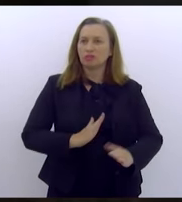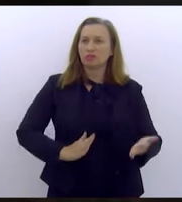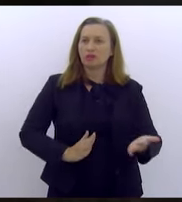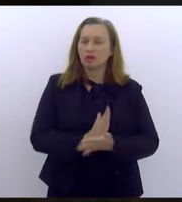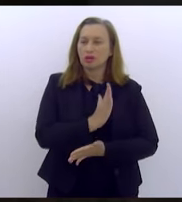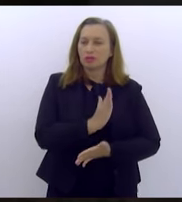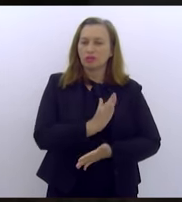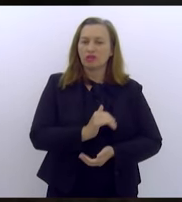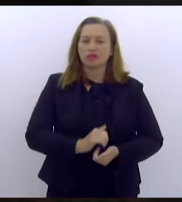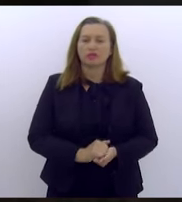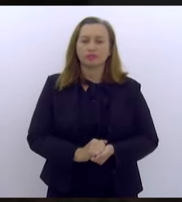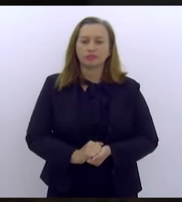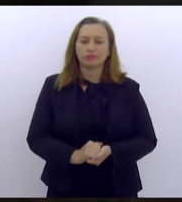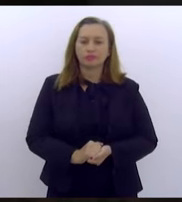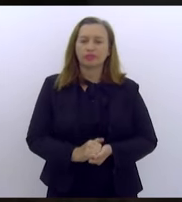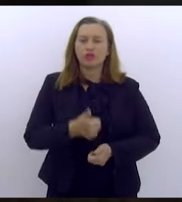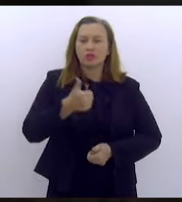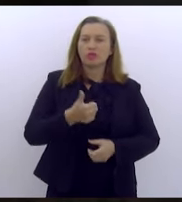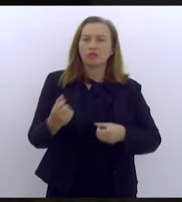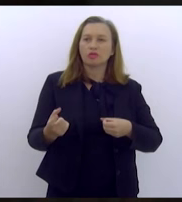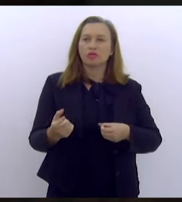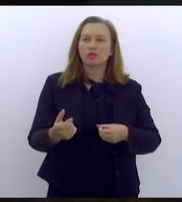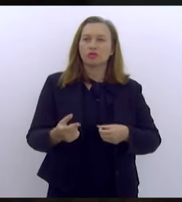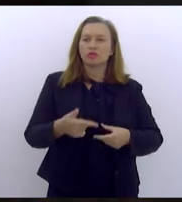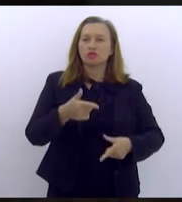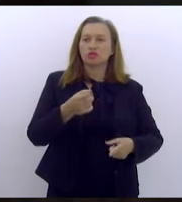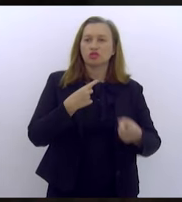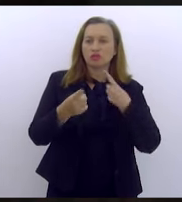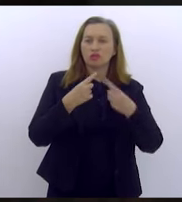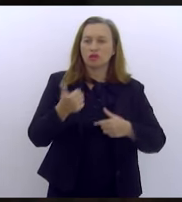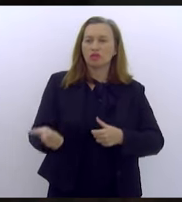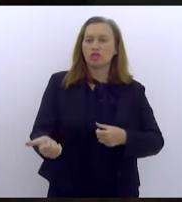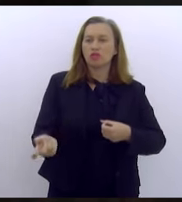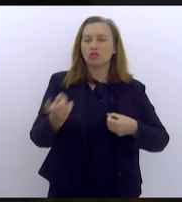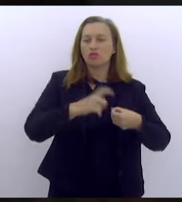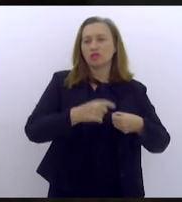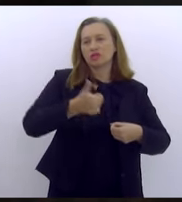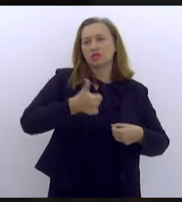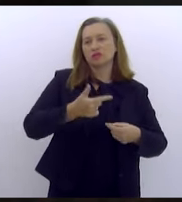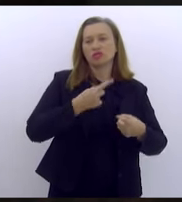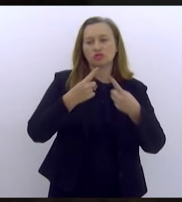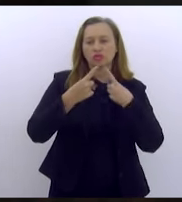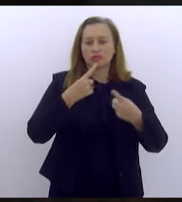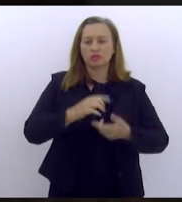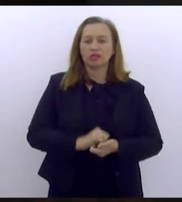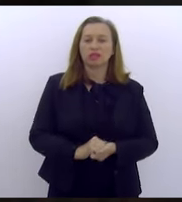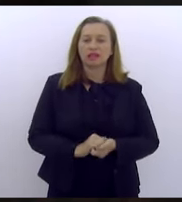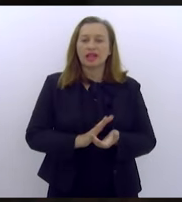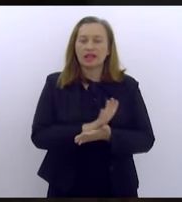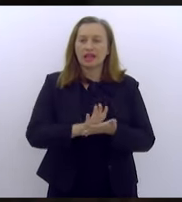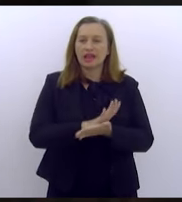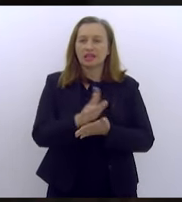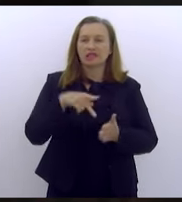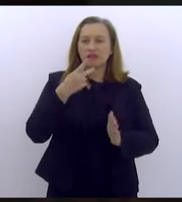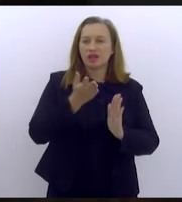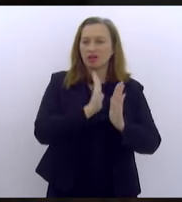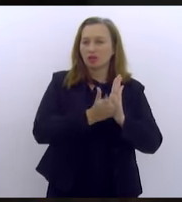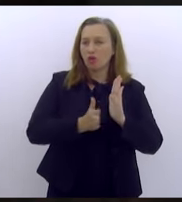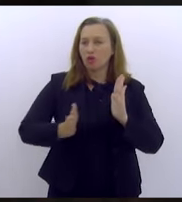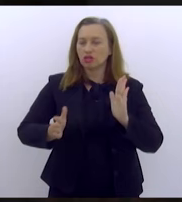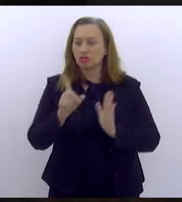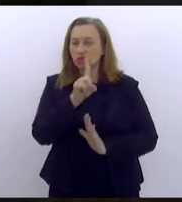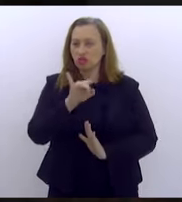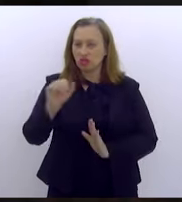estão, aprovado. Em primeira discussão, retorna à segunda discussão. Nada mais havendo